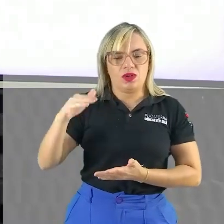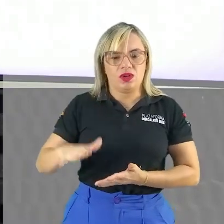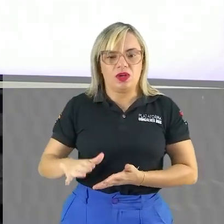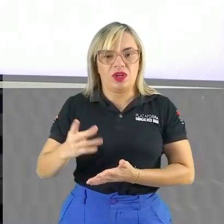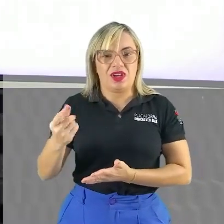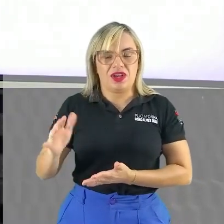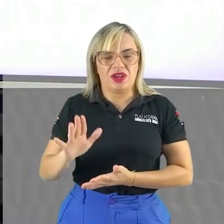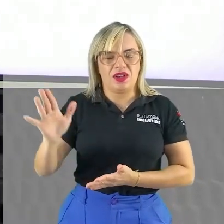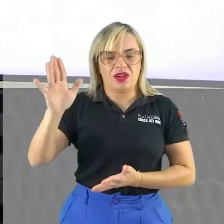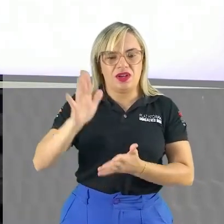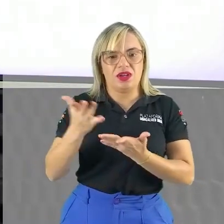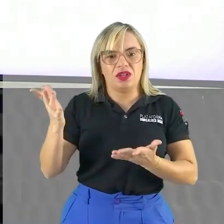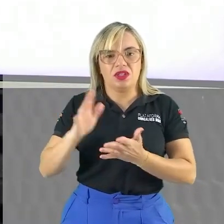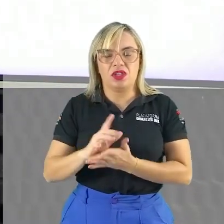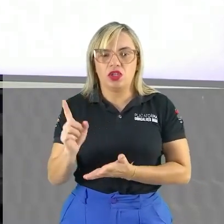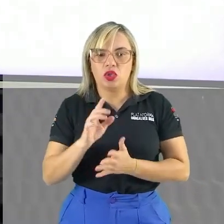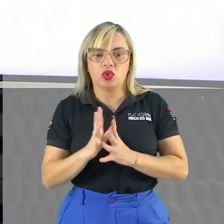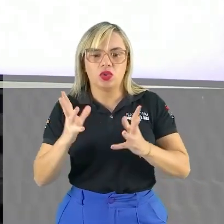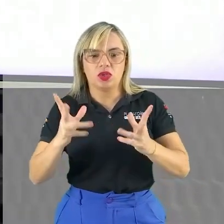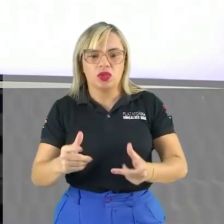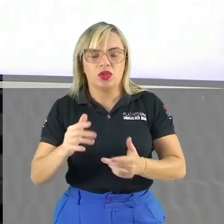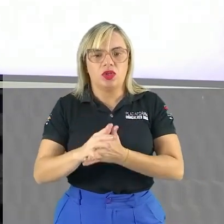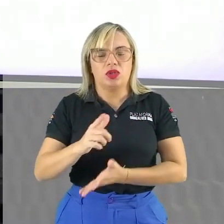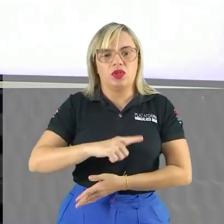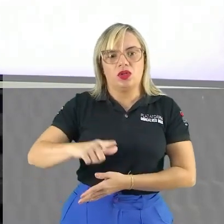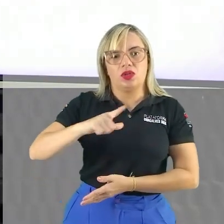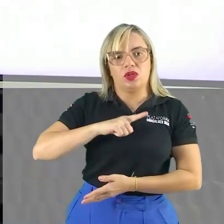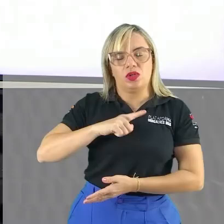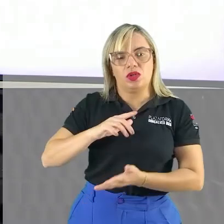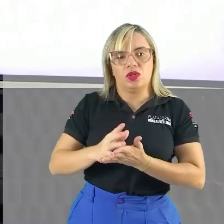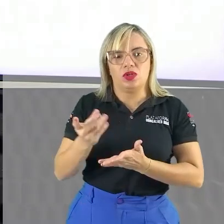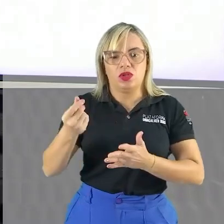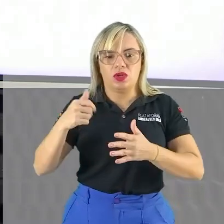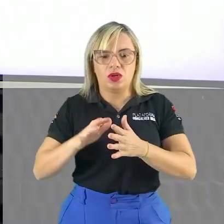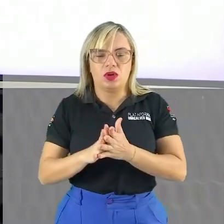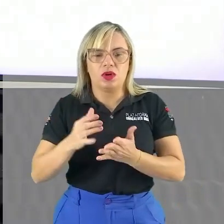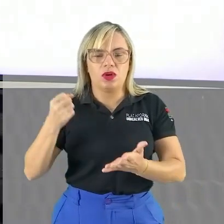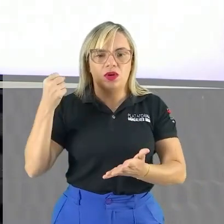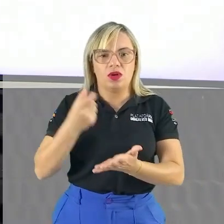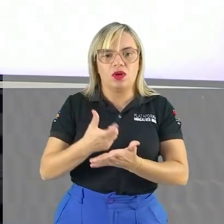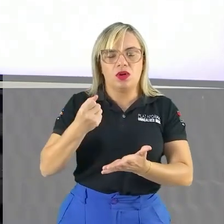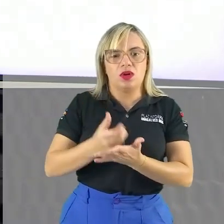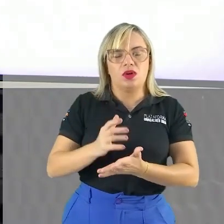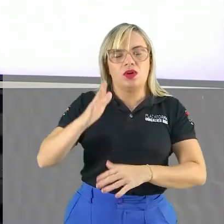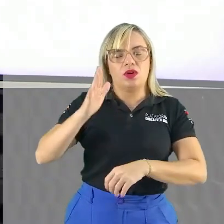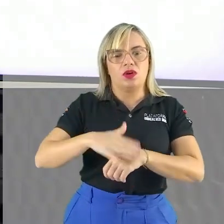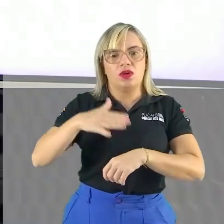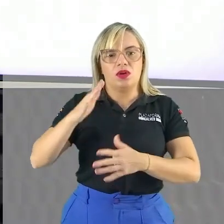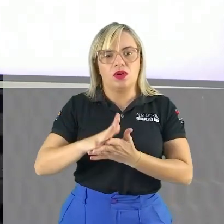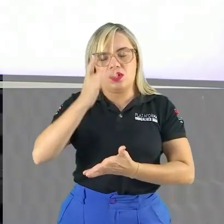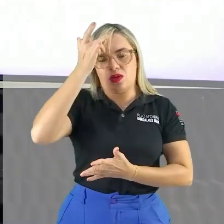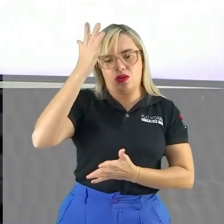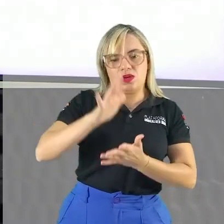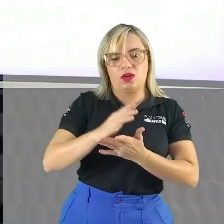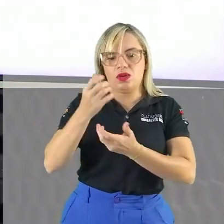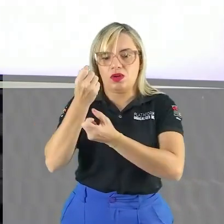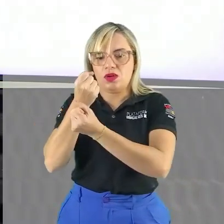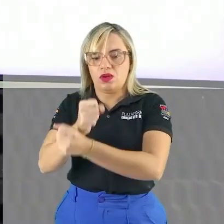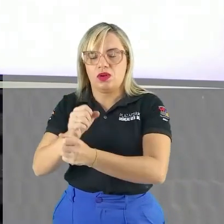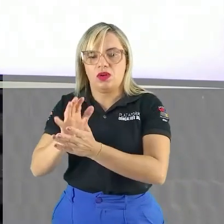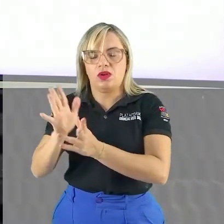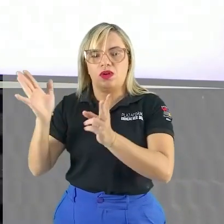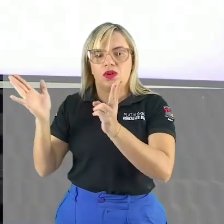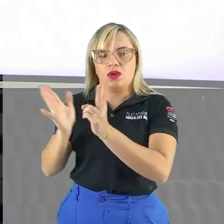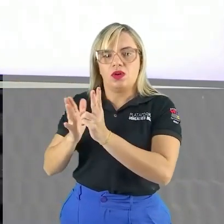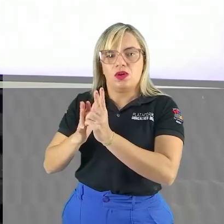E nem todos aqueles que chegavam aqui tinham esse recurso para comprar. E o que seria mais fácil para eles? Escravização dos indígenas. Só